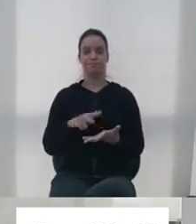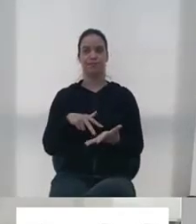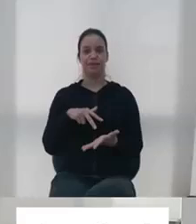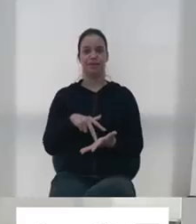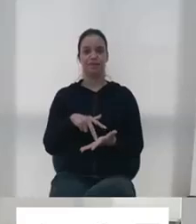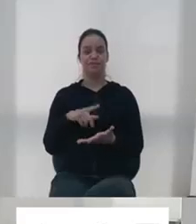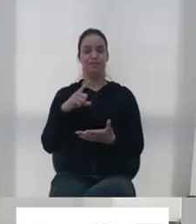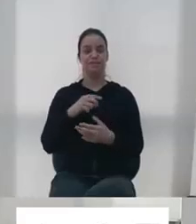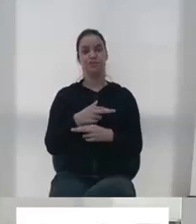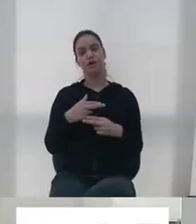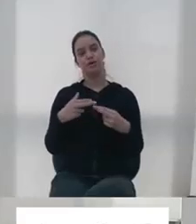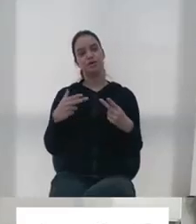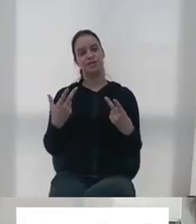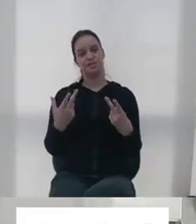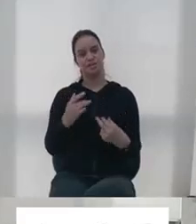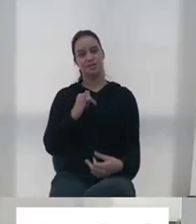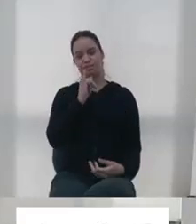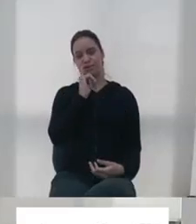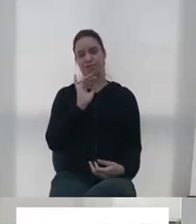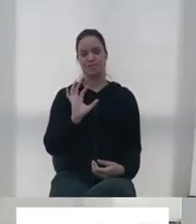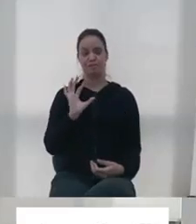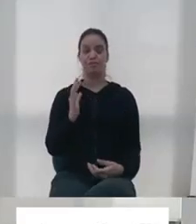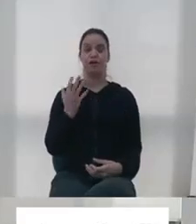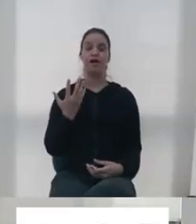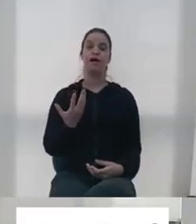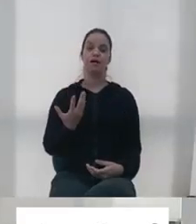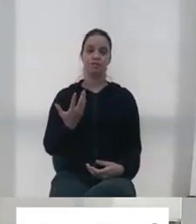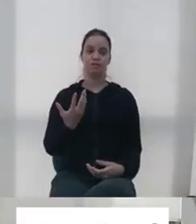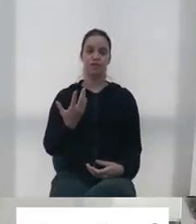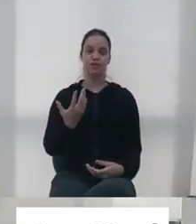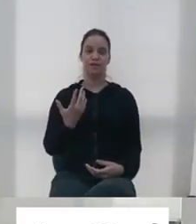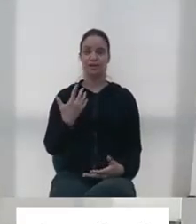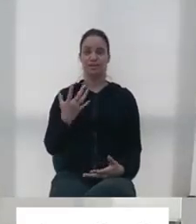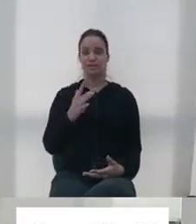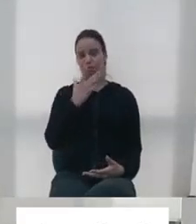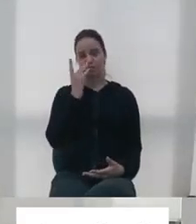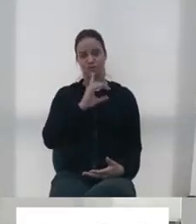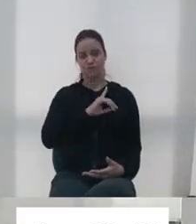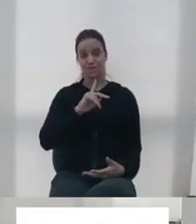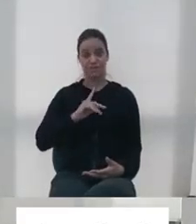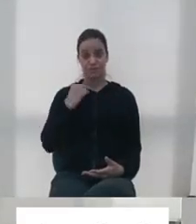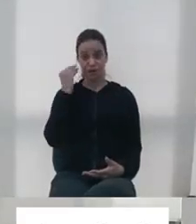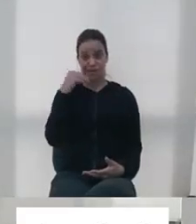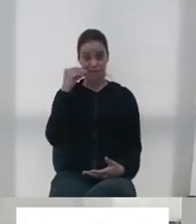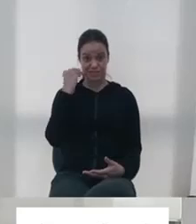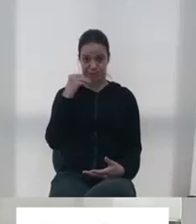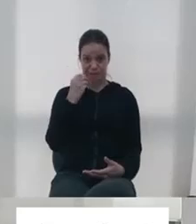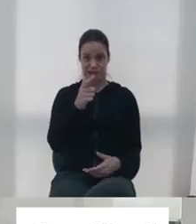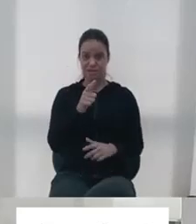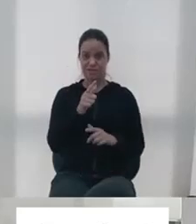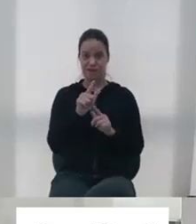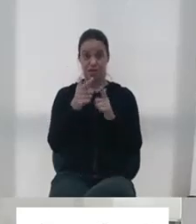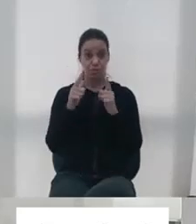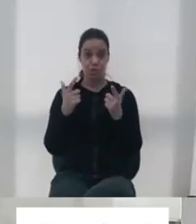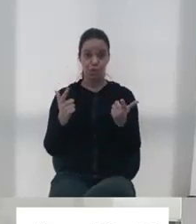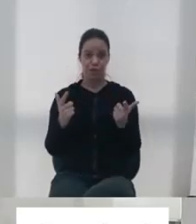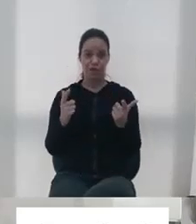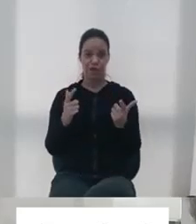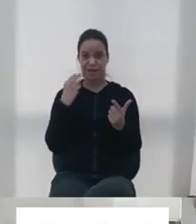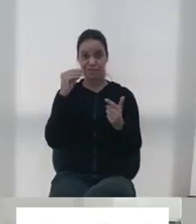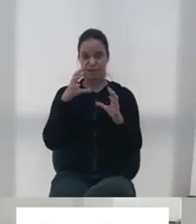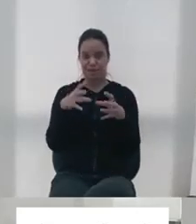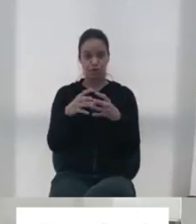permanentemente essas questões, por exemplo, quando a gente vai ser atendido, às vezes por um defensor que não tem essa experiência com as demandas ou com os conflitos coletivos.